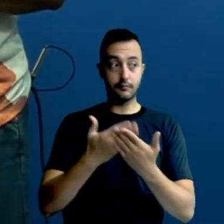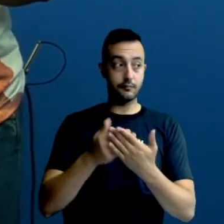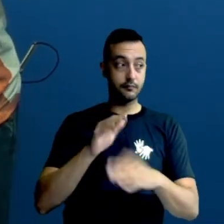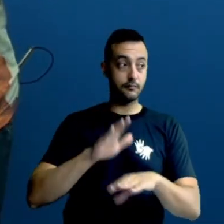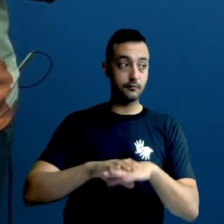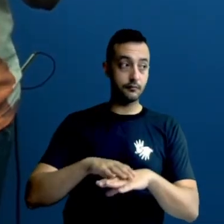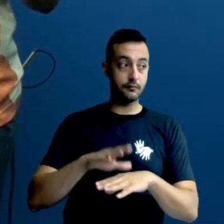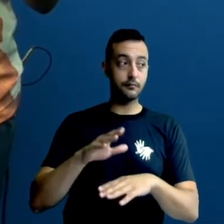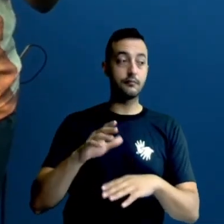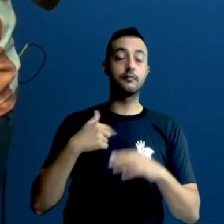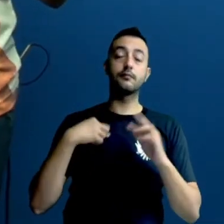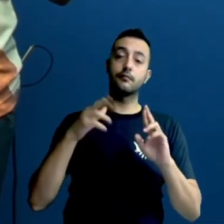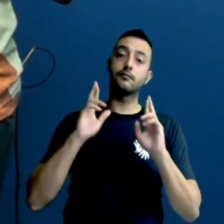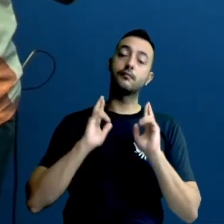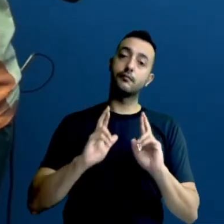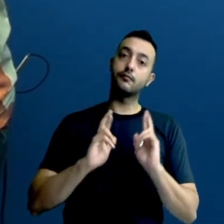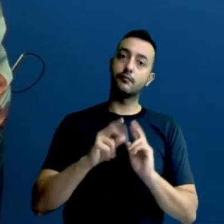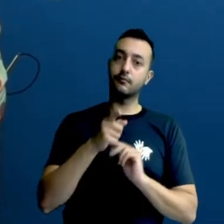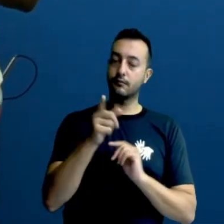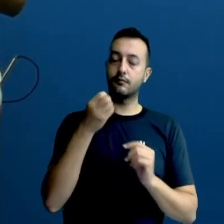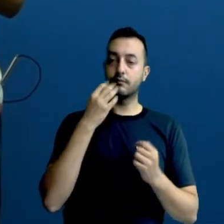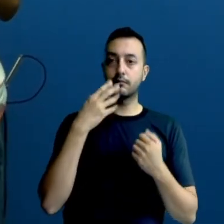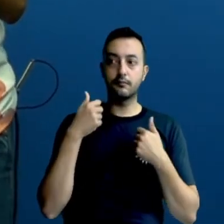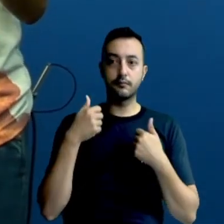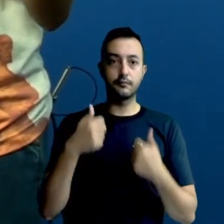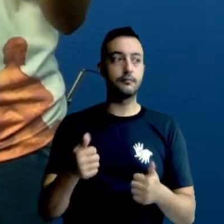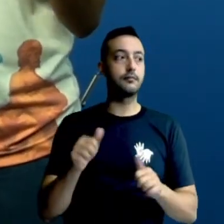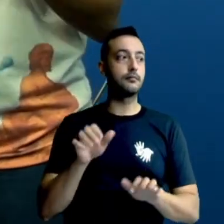mais. Então, eu espero que vocês fiquem bem, se